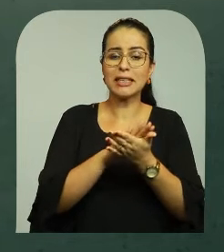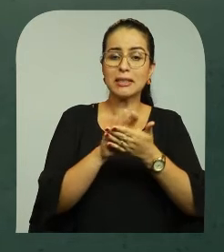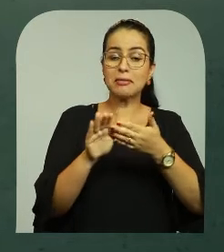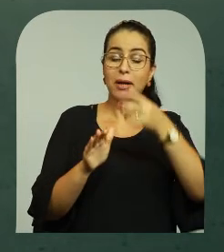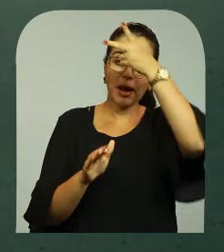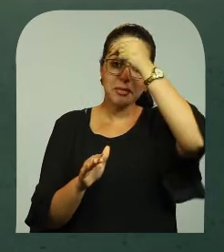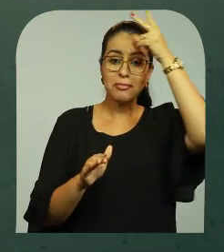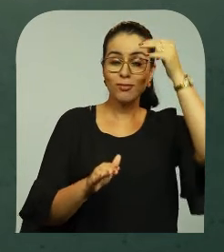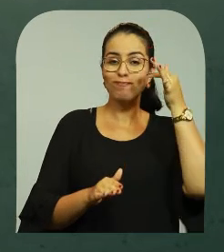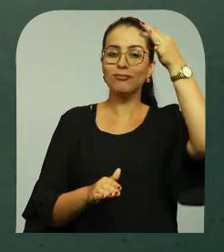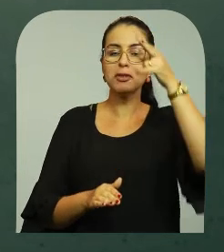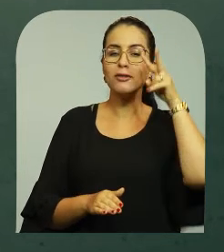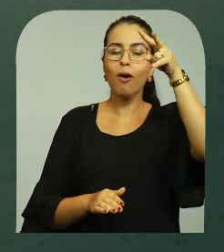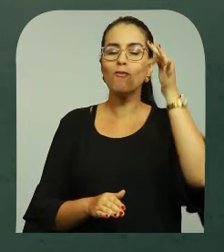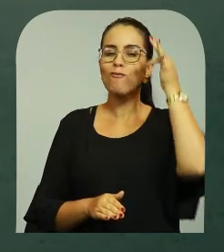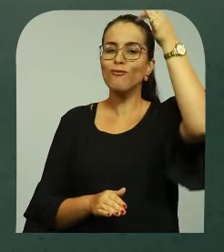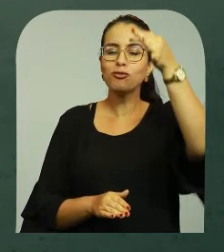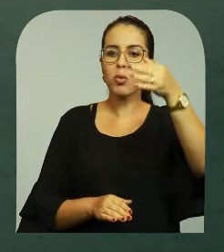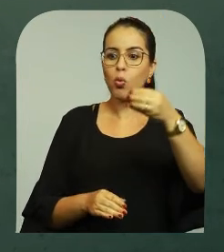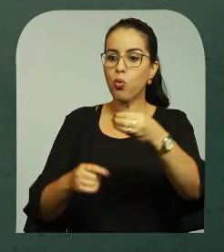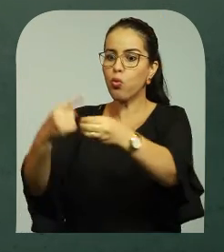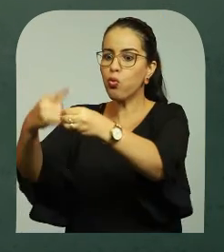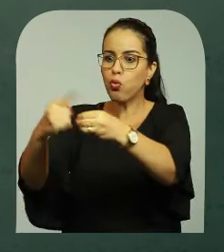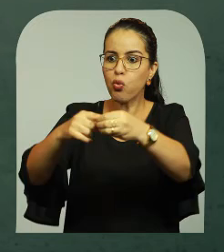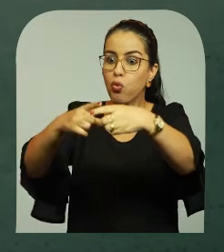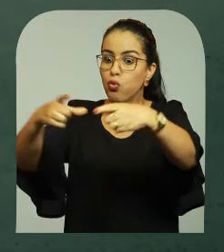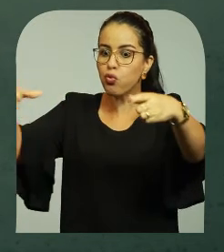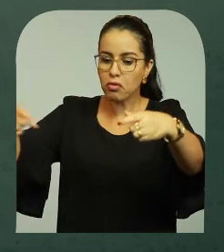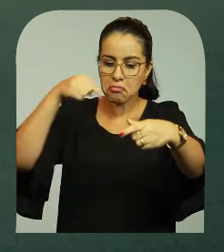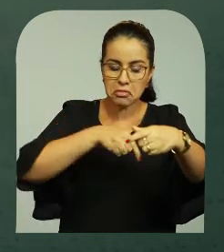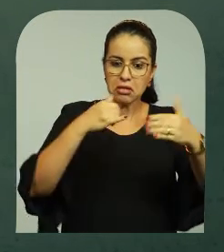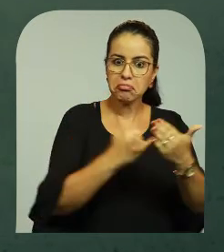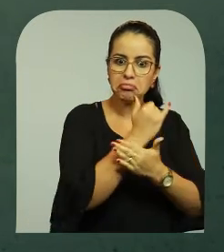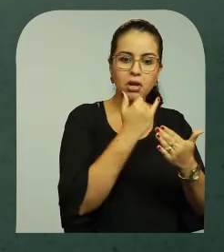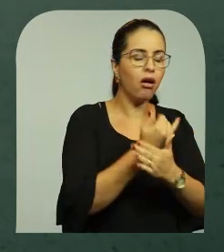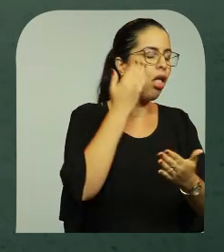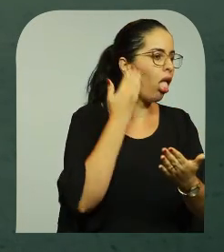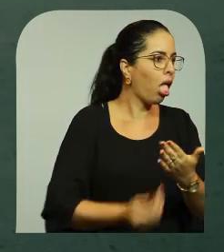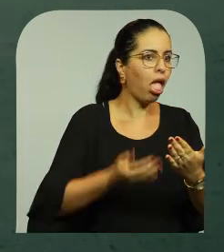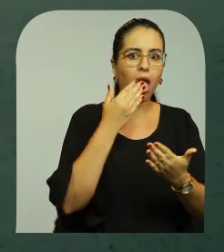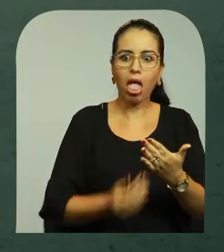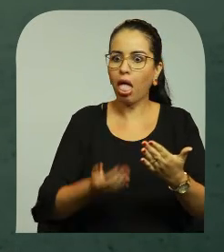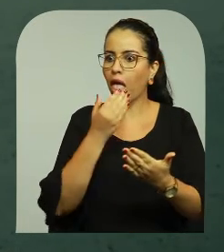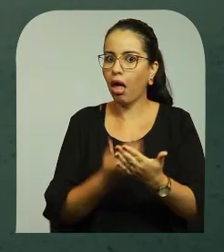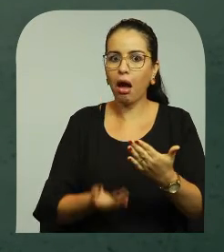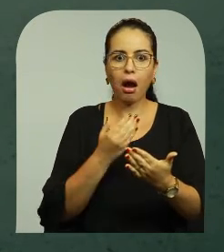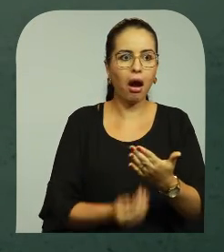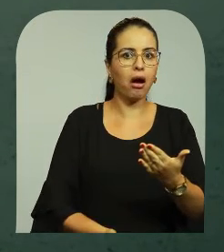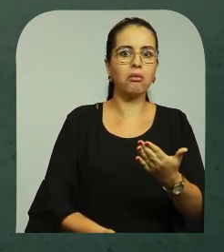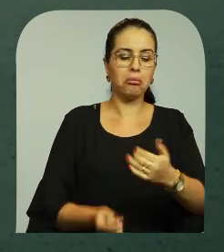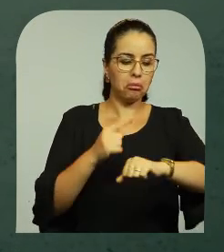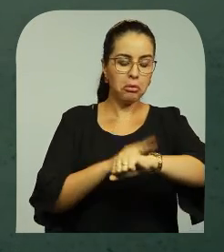claros. Prefeitos que não nos deixam prosperar. Vimos outras cidades baianas crescerem enquanto seguimos dando voltas e voltas